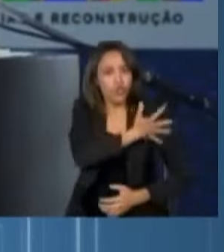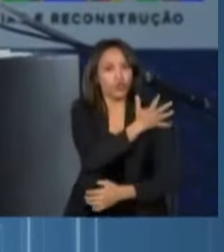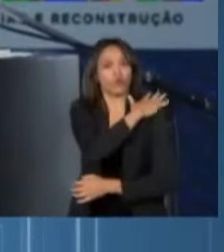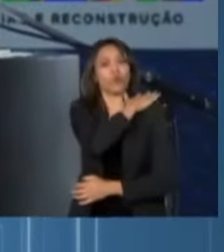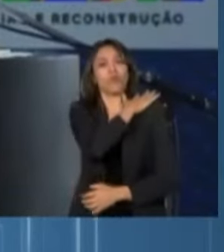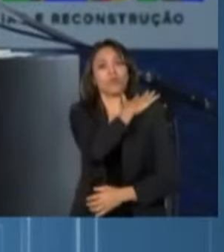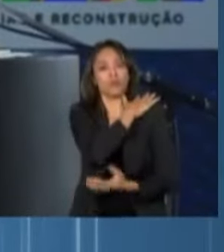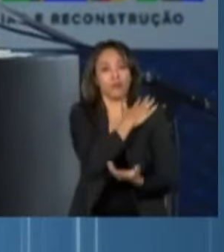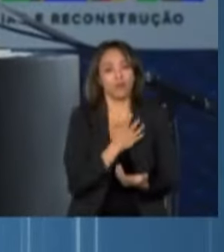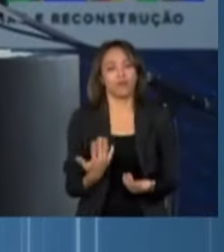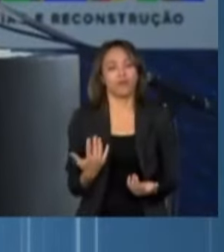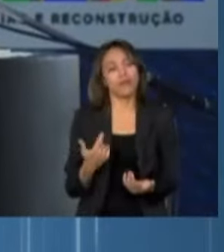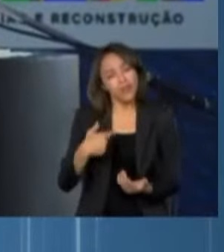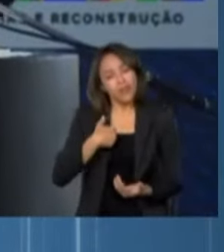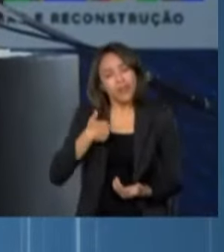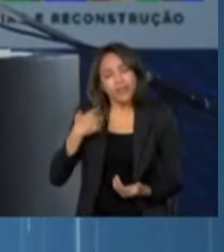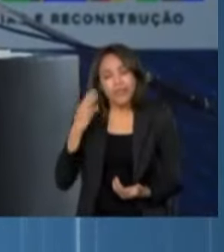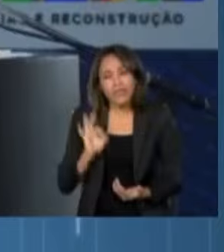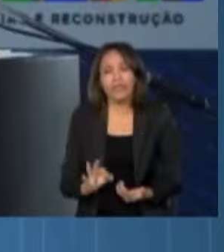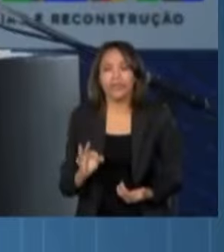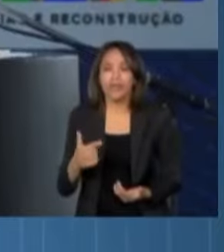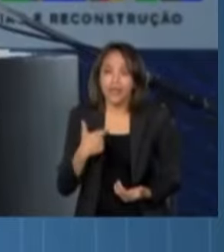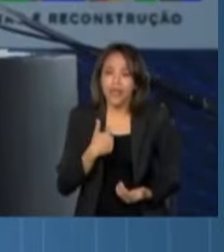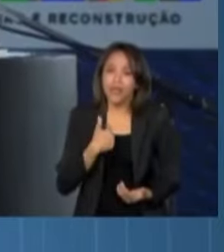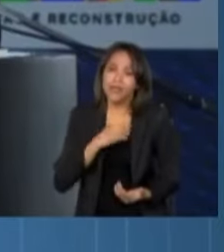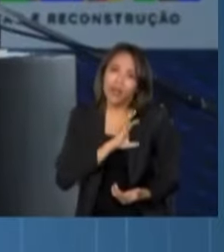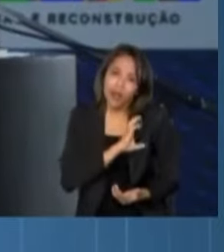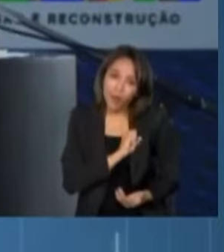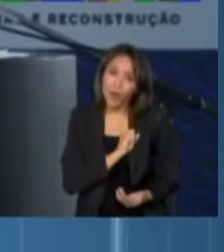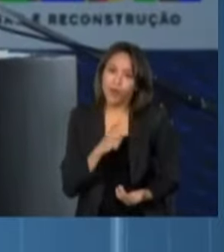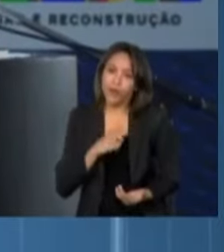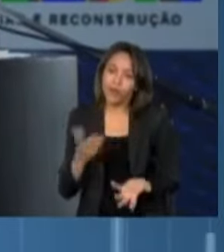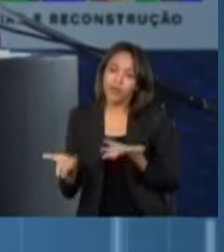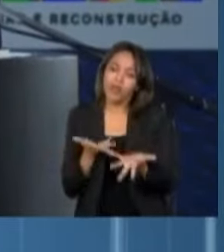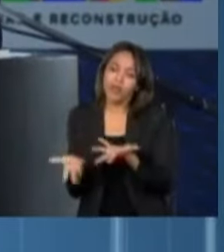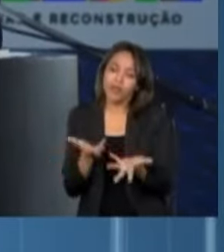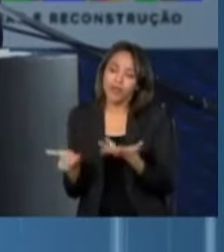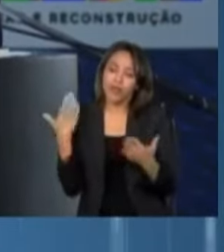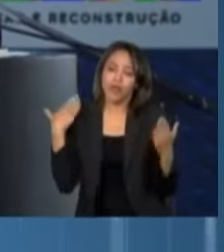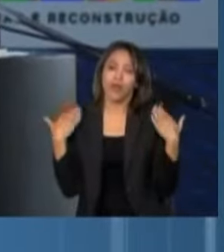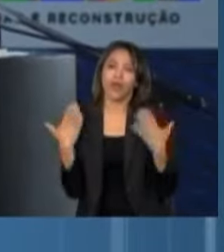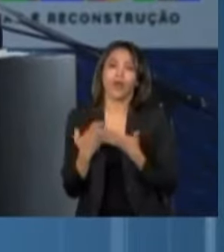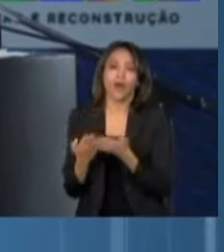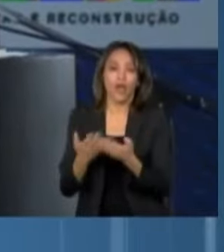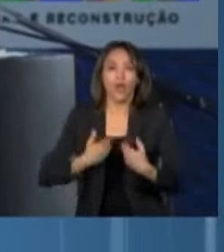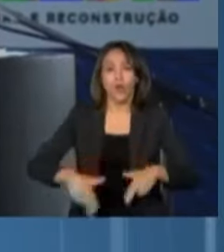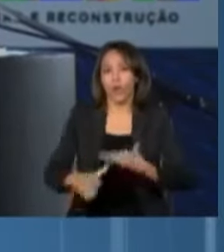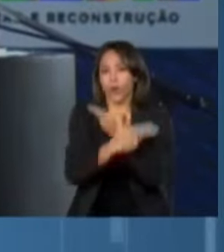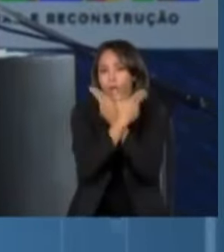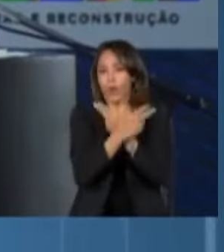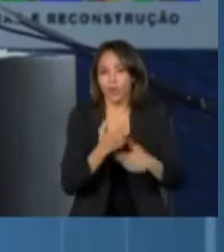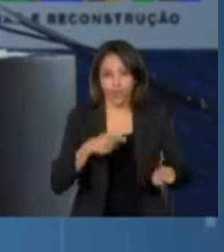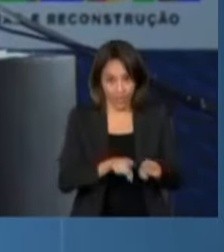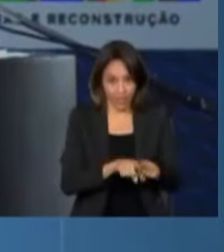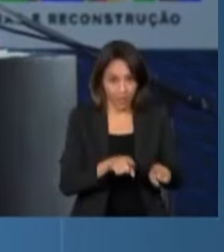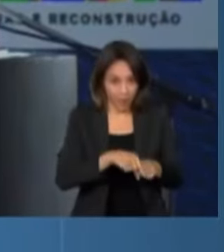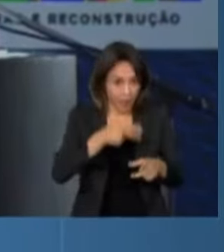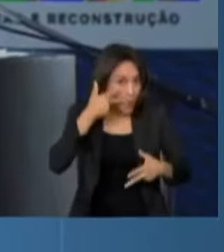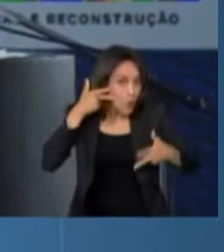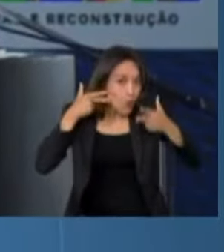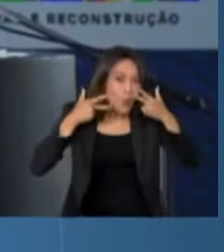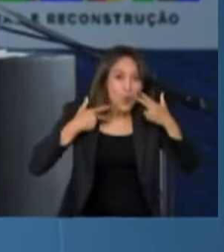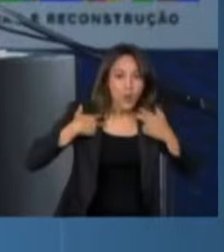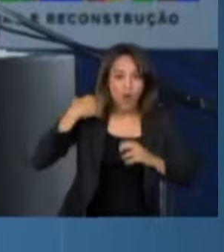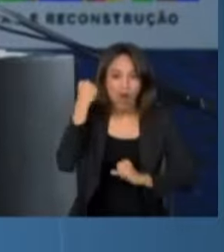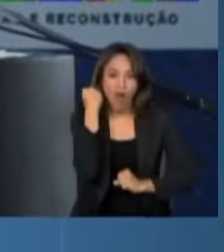militar é um pulo. É um caminho. Então, por exemplo, só para você ter ideia, hoje essa tecnologia que o Brasil já